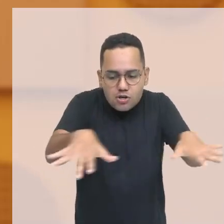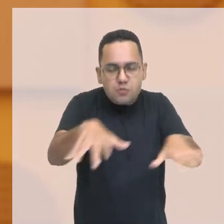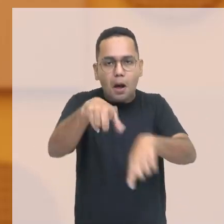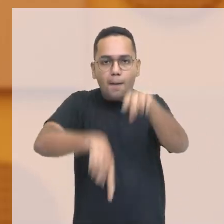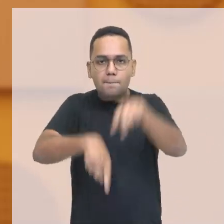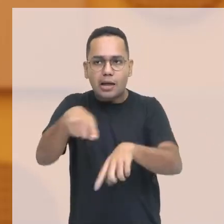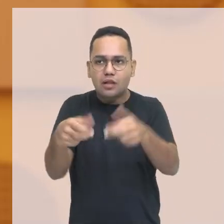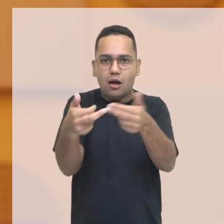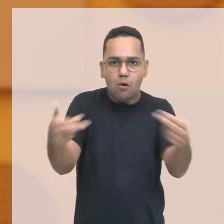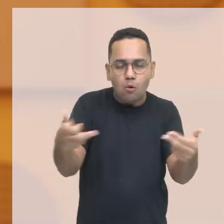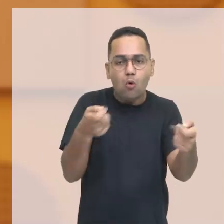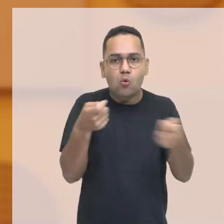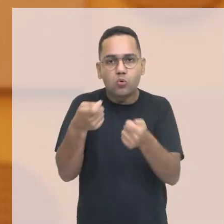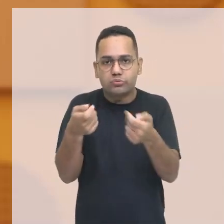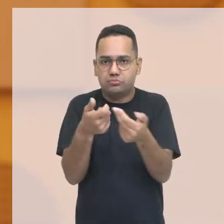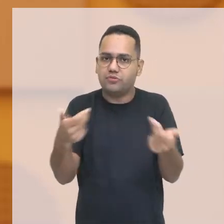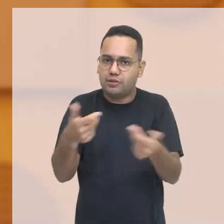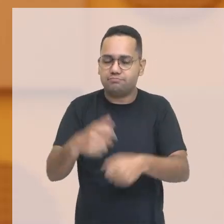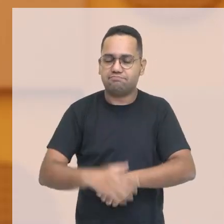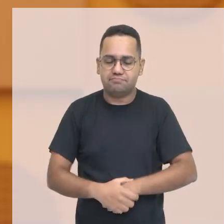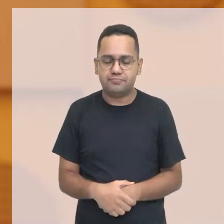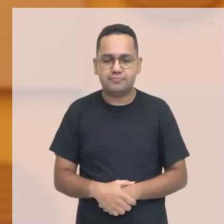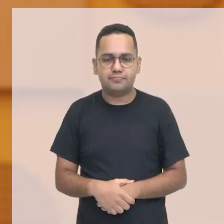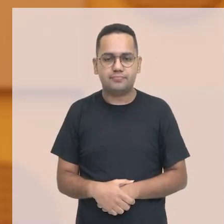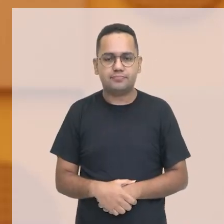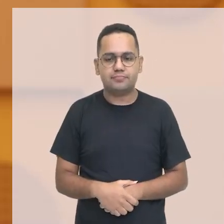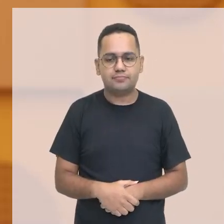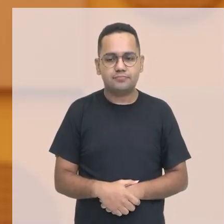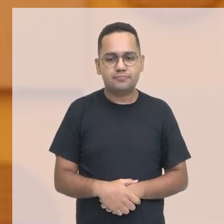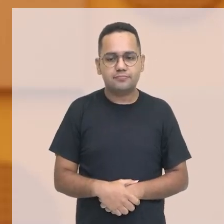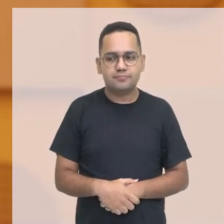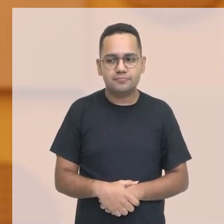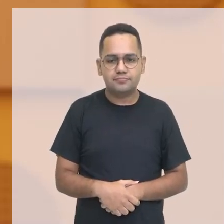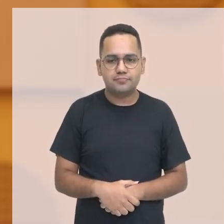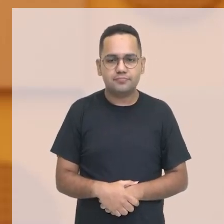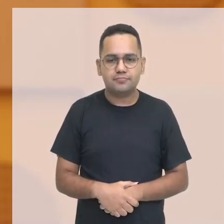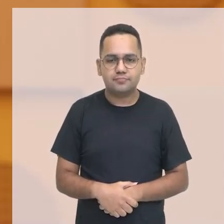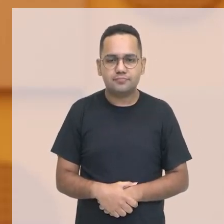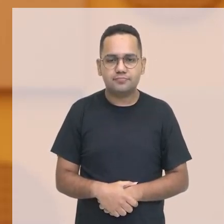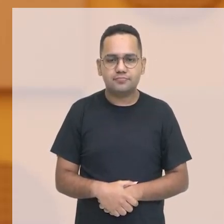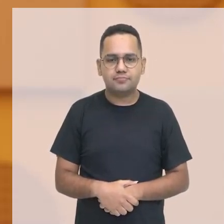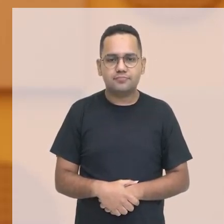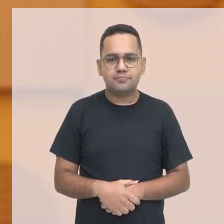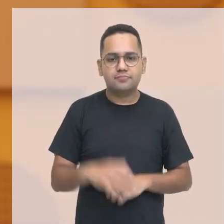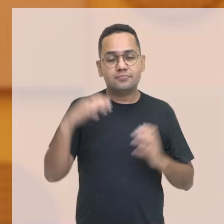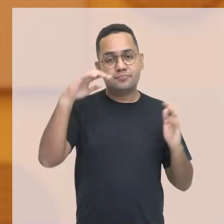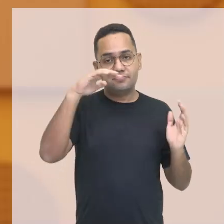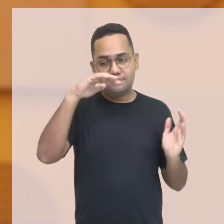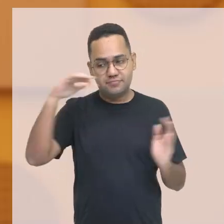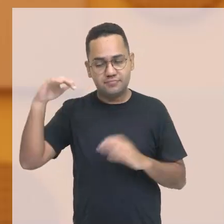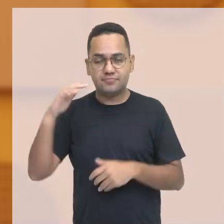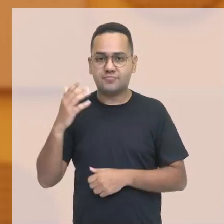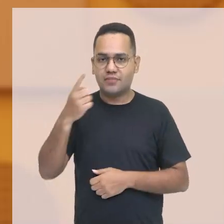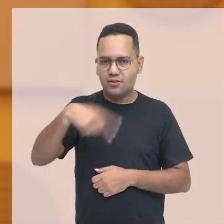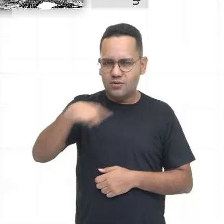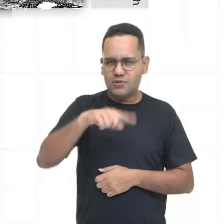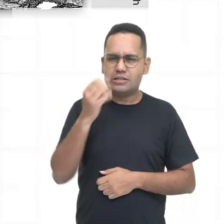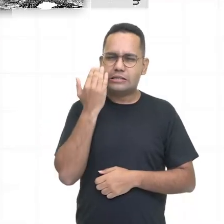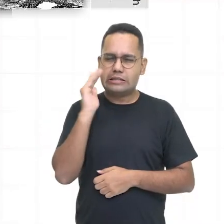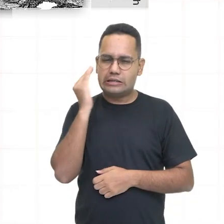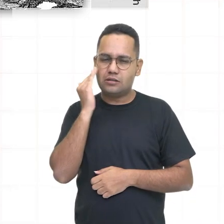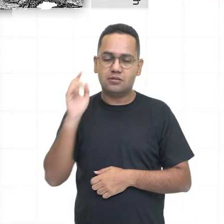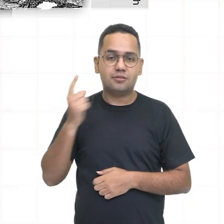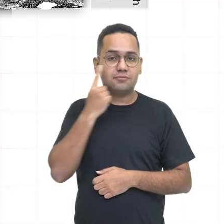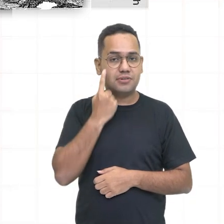essa rivalidade começa desde então. Vamos então compreender um pouquinho o que foi esse imperialismo e neocolonialismo. Vamos lá,